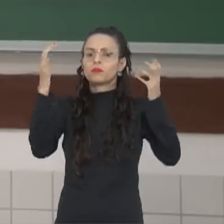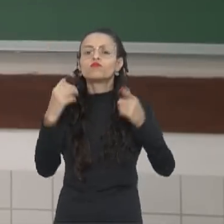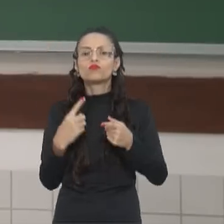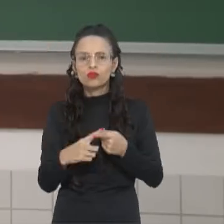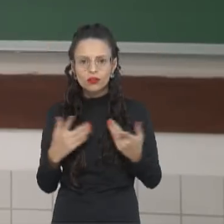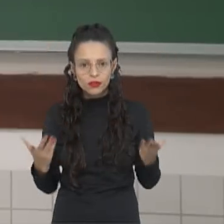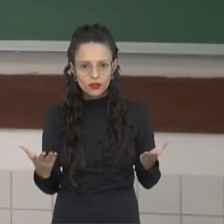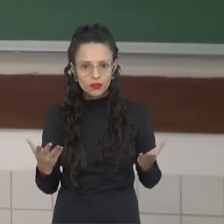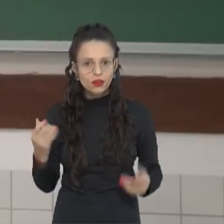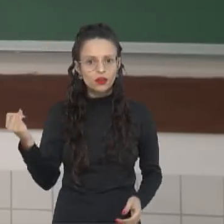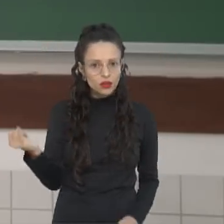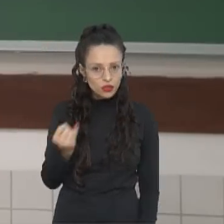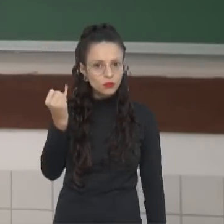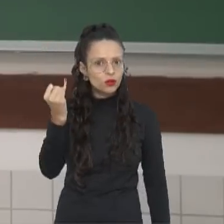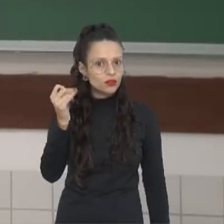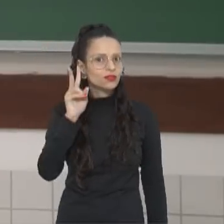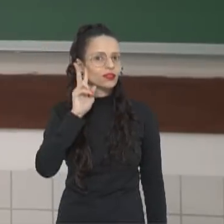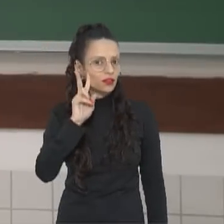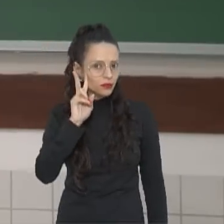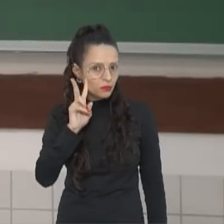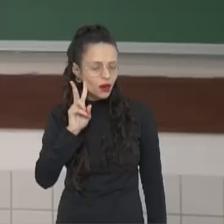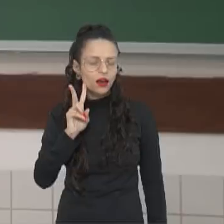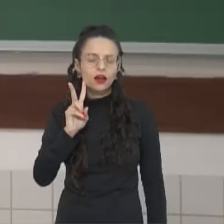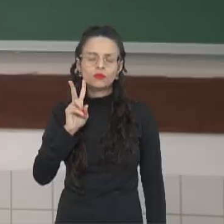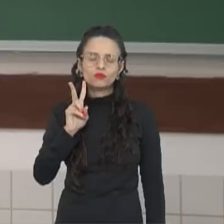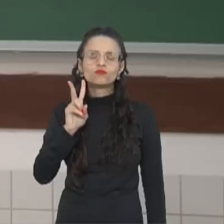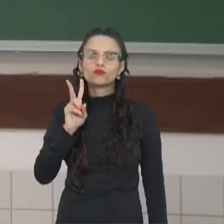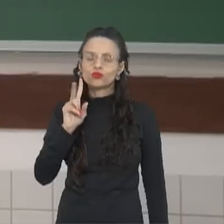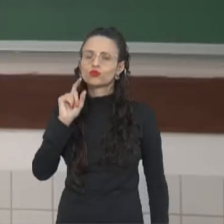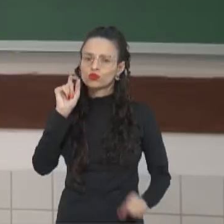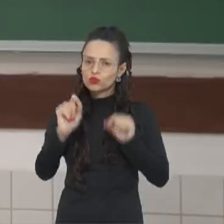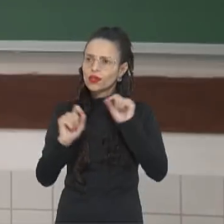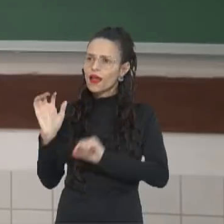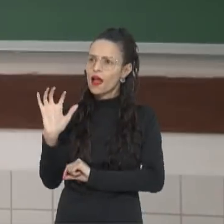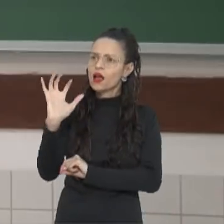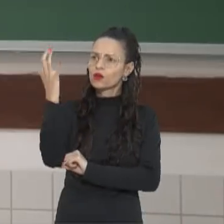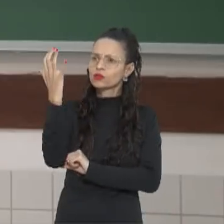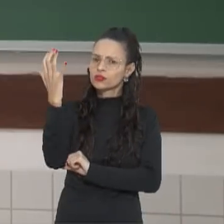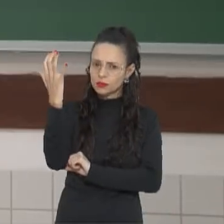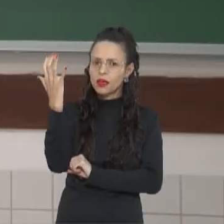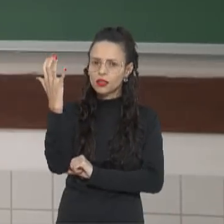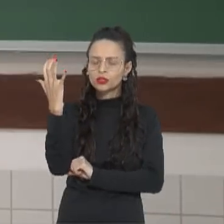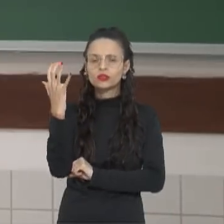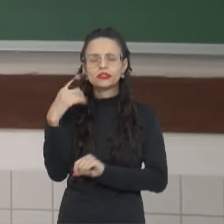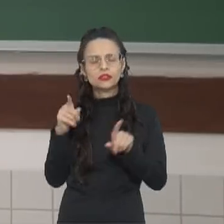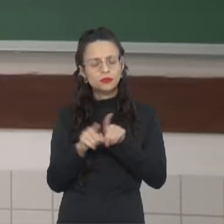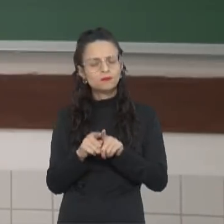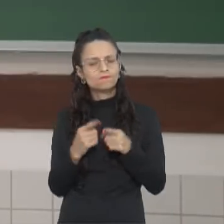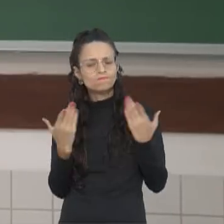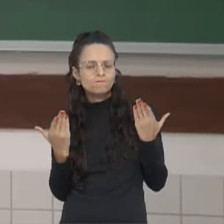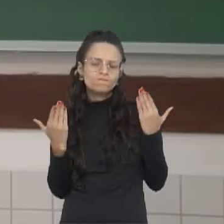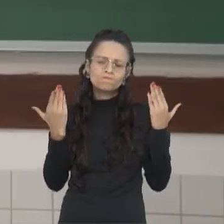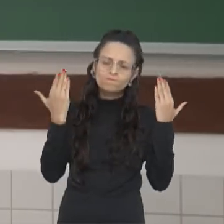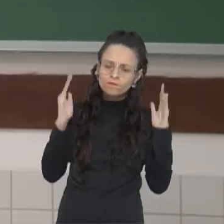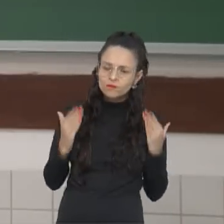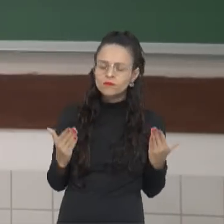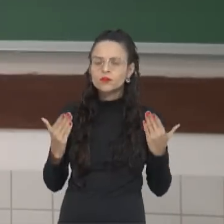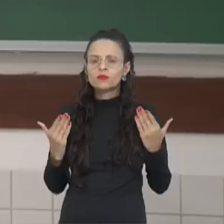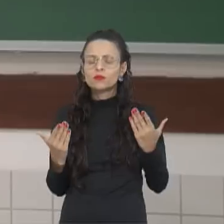específicos? Olha a importância de relembrarmos, revisitarmos aqueles acontecimentos, questionarmos,